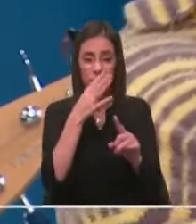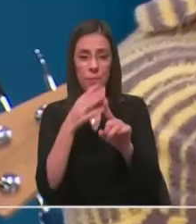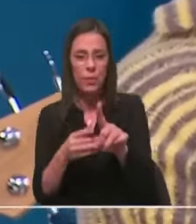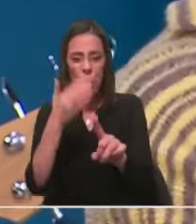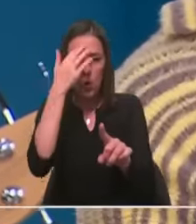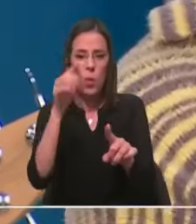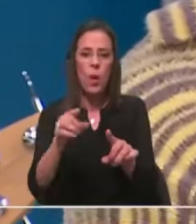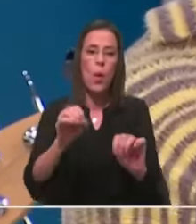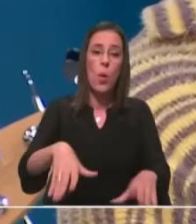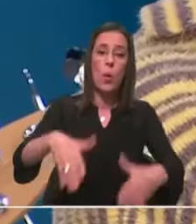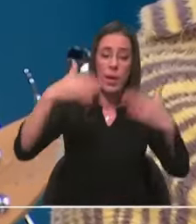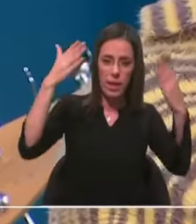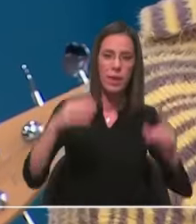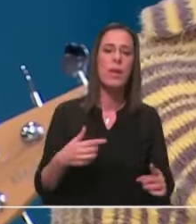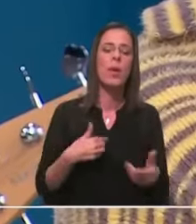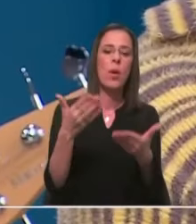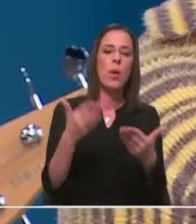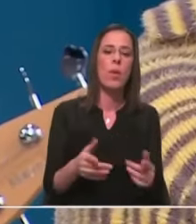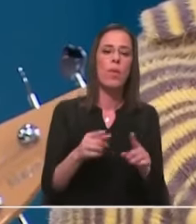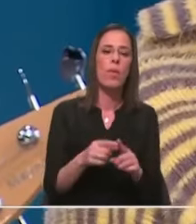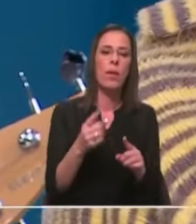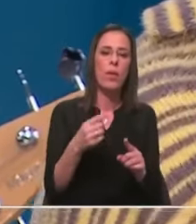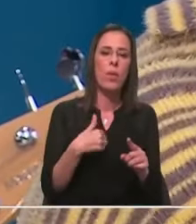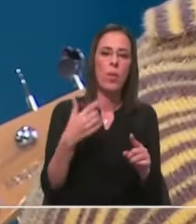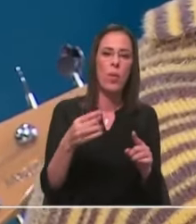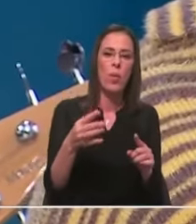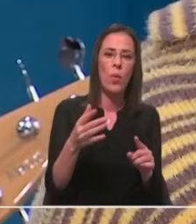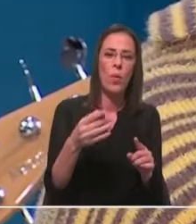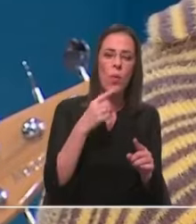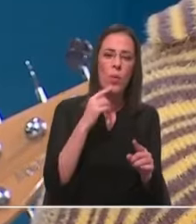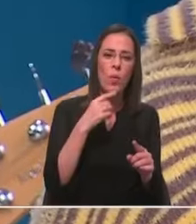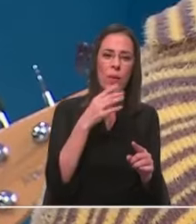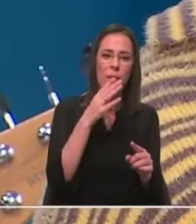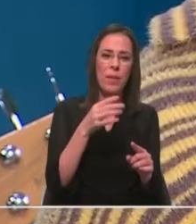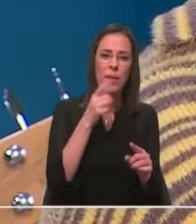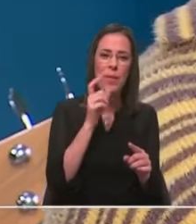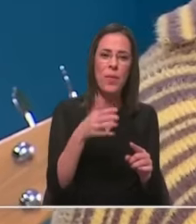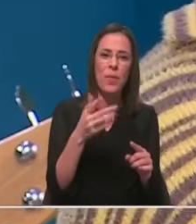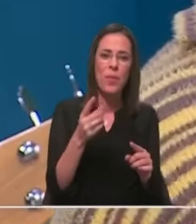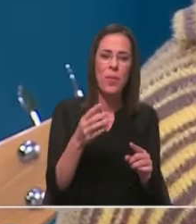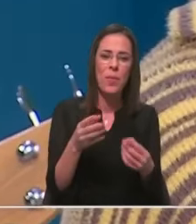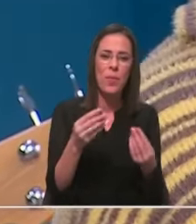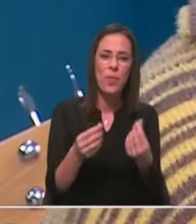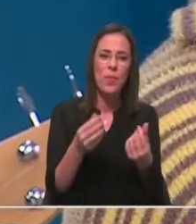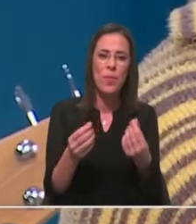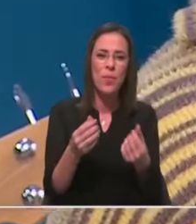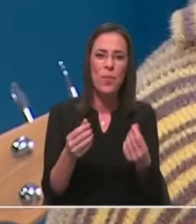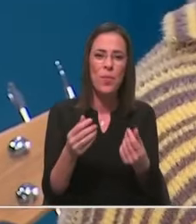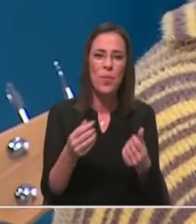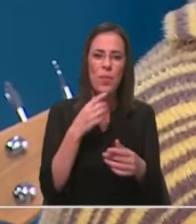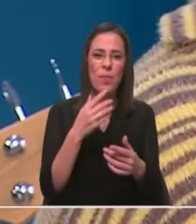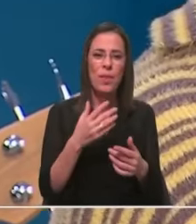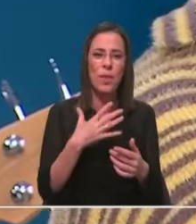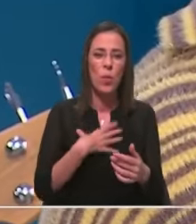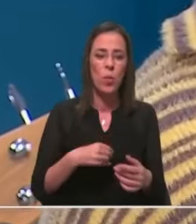Eu acho que foi no início, eu convidei, eu tinha um... Como eu não sei se posso dizer essa palavra, mas eu tinha um